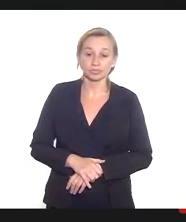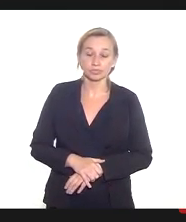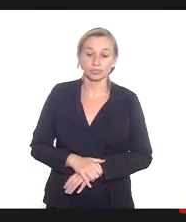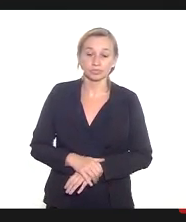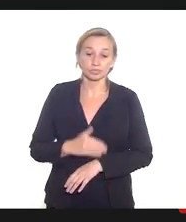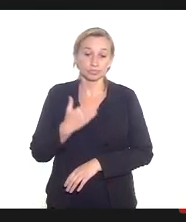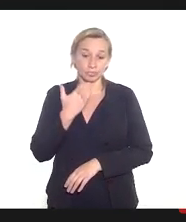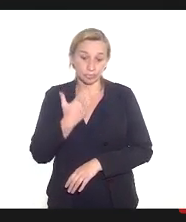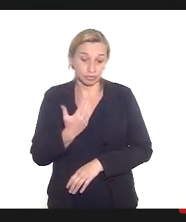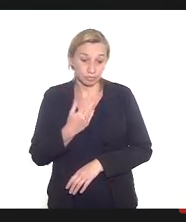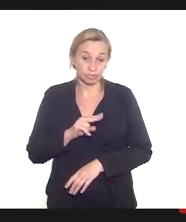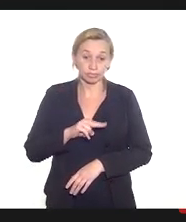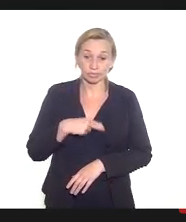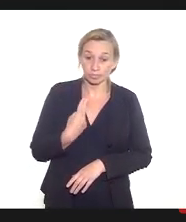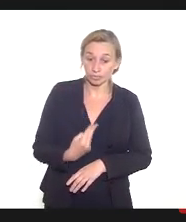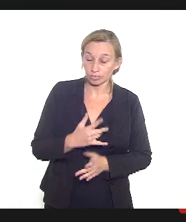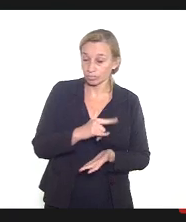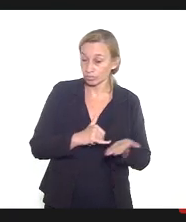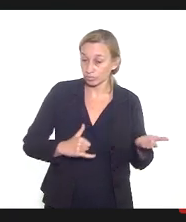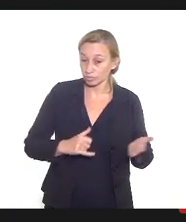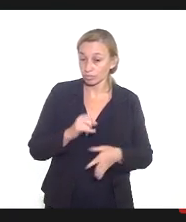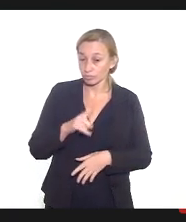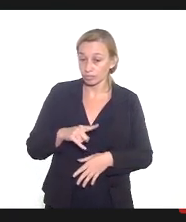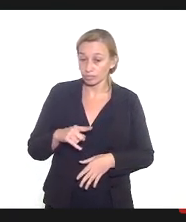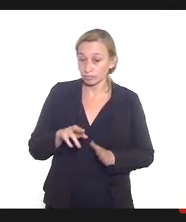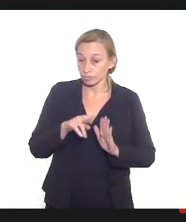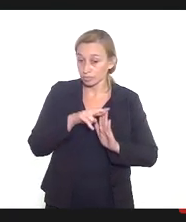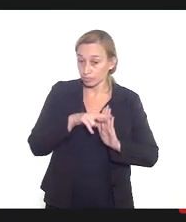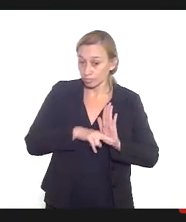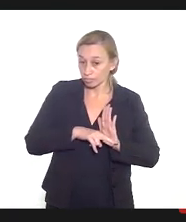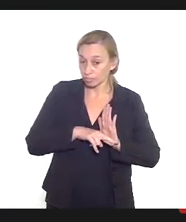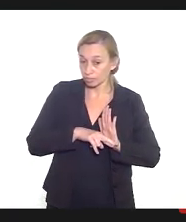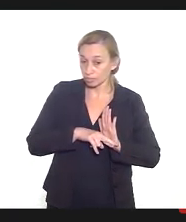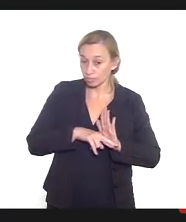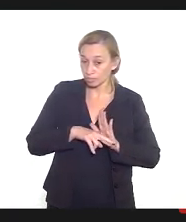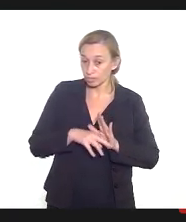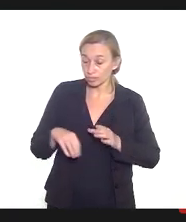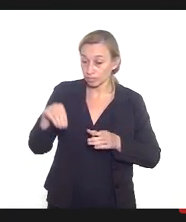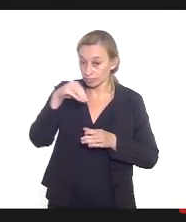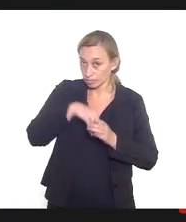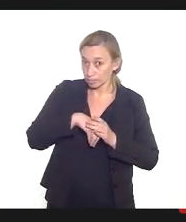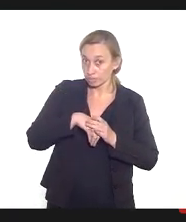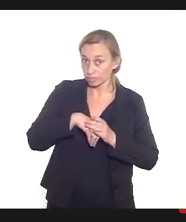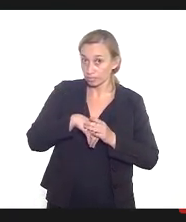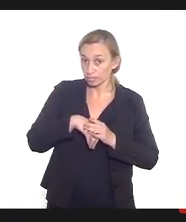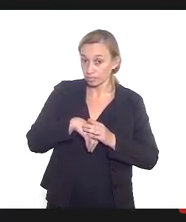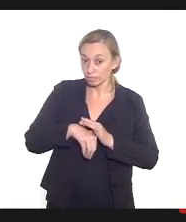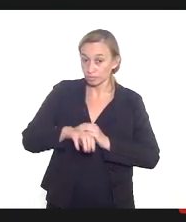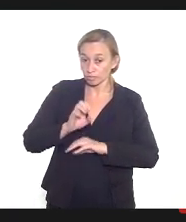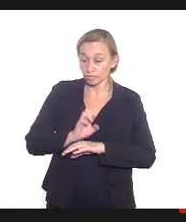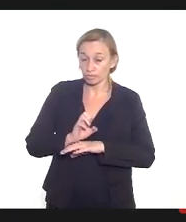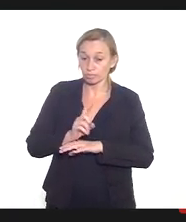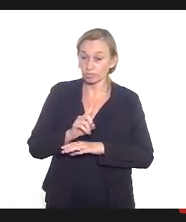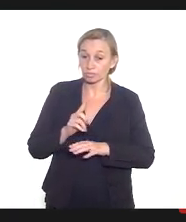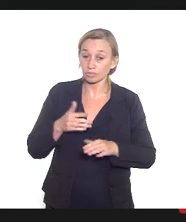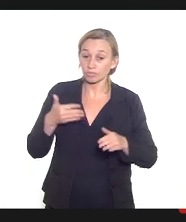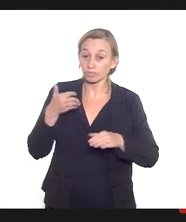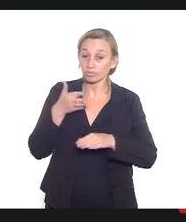um parecer e isso é o que são normas mais internas leque não não